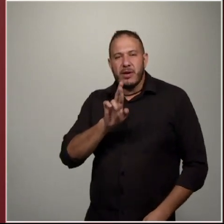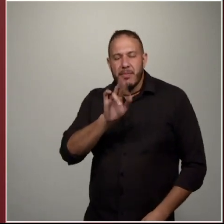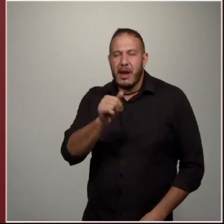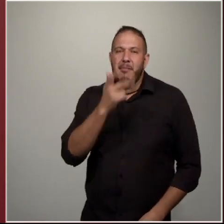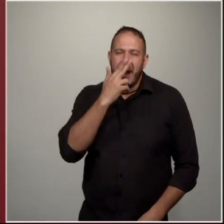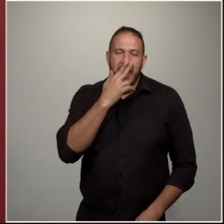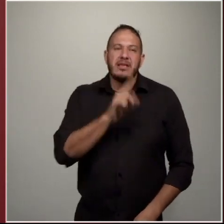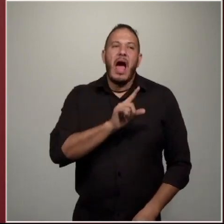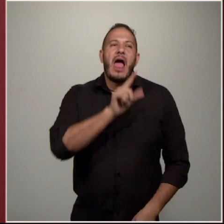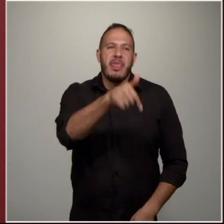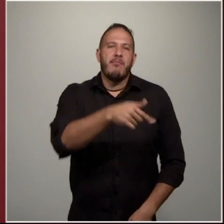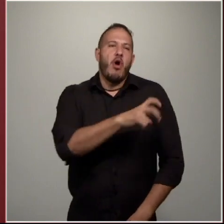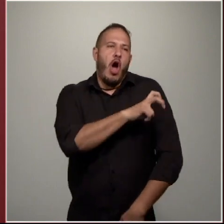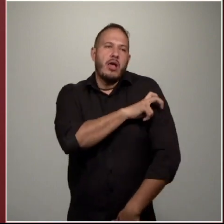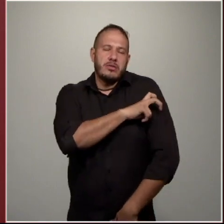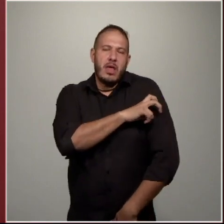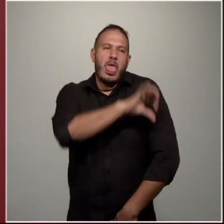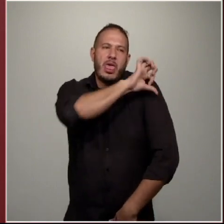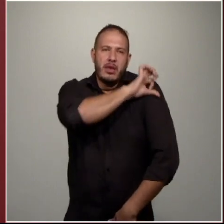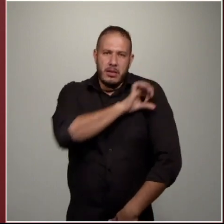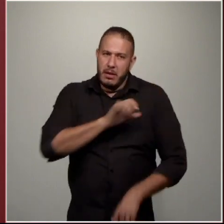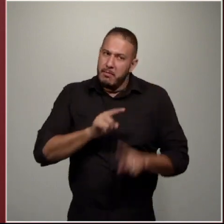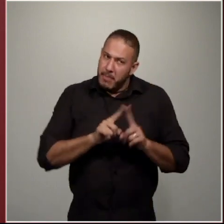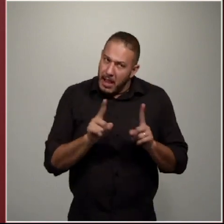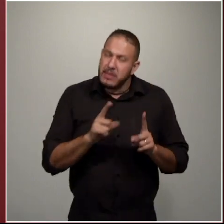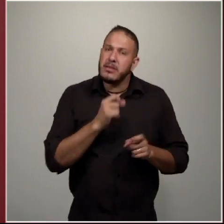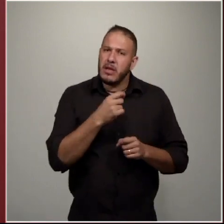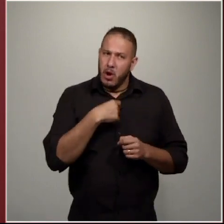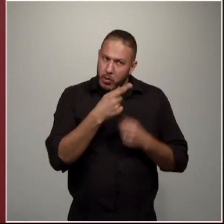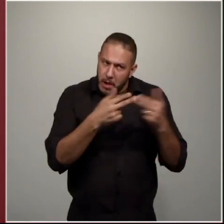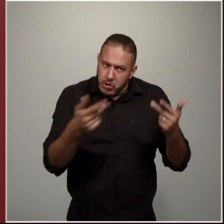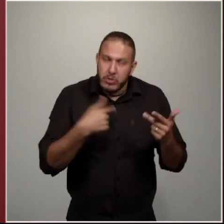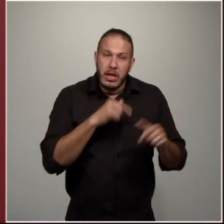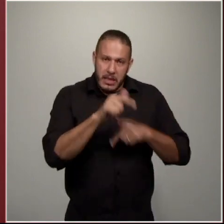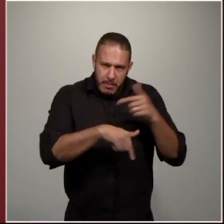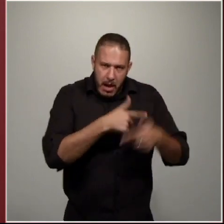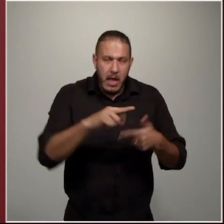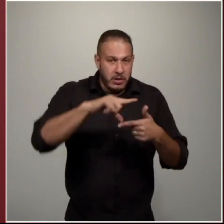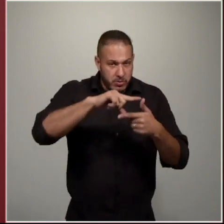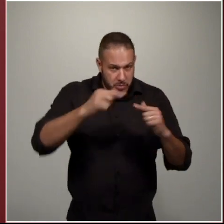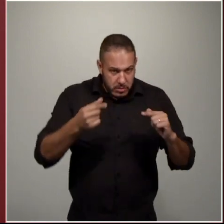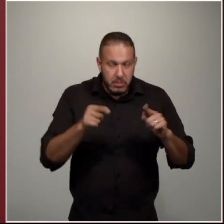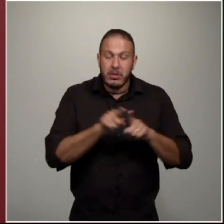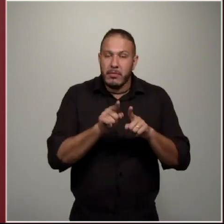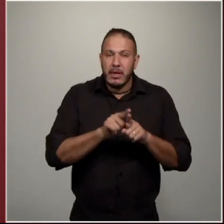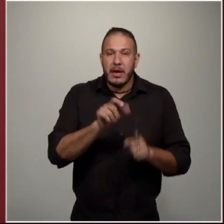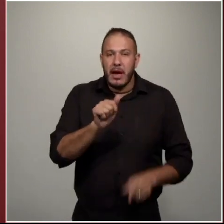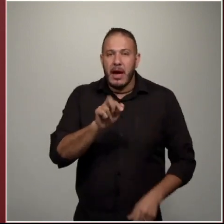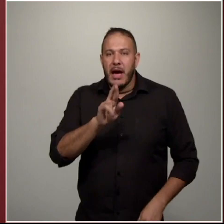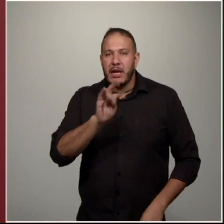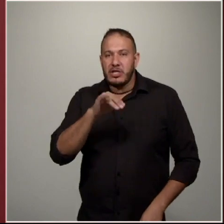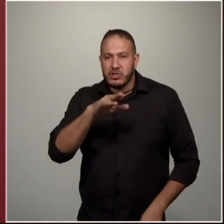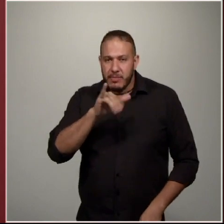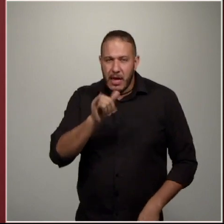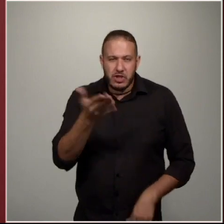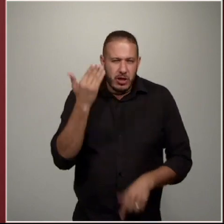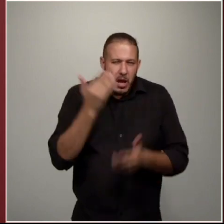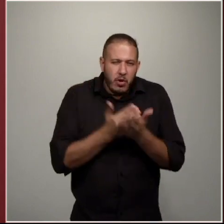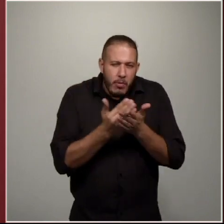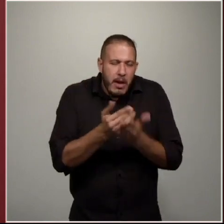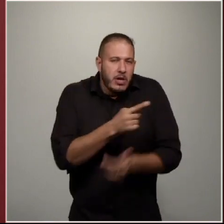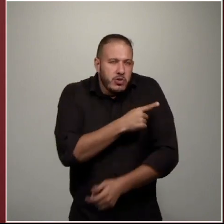fundamental 2 quando na verdade tem certas idéias que quando trabalhados na geometria e na aritmética lá nos anos iniciais vão impactar